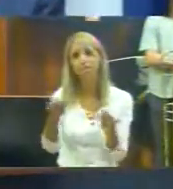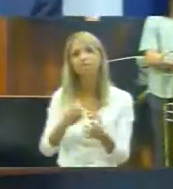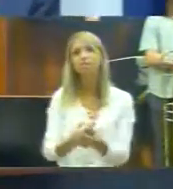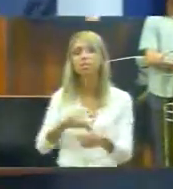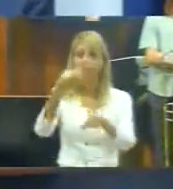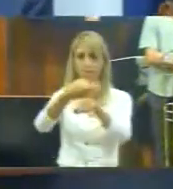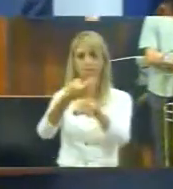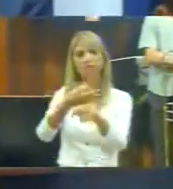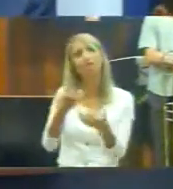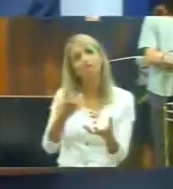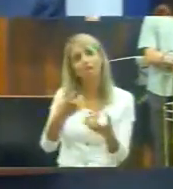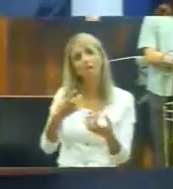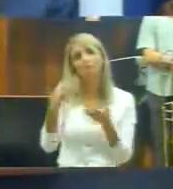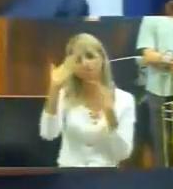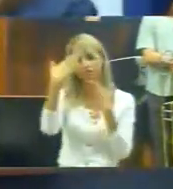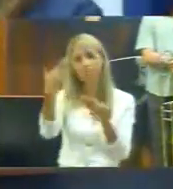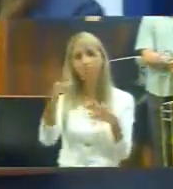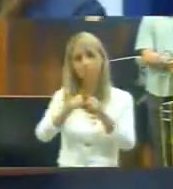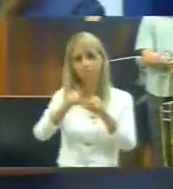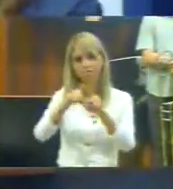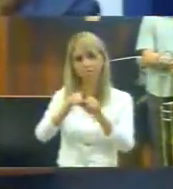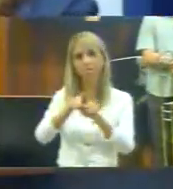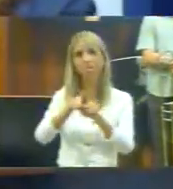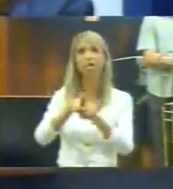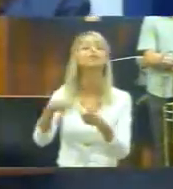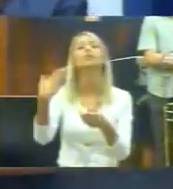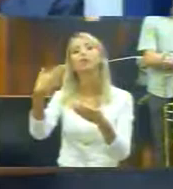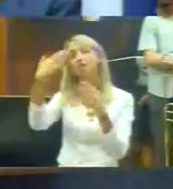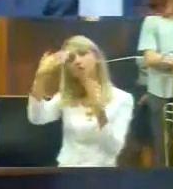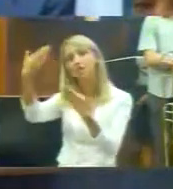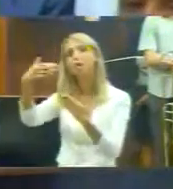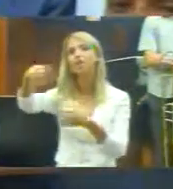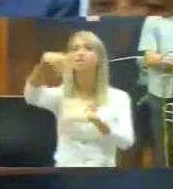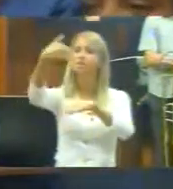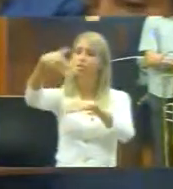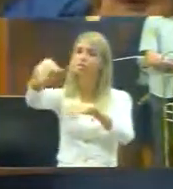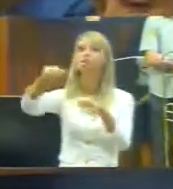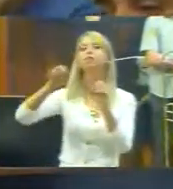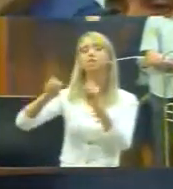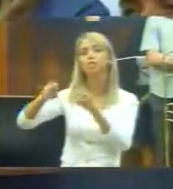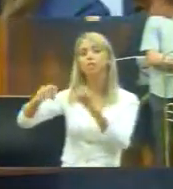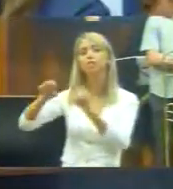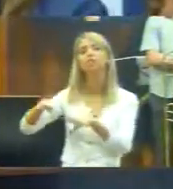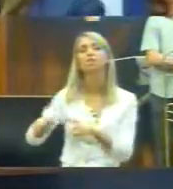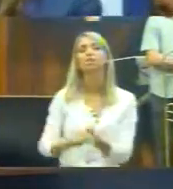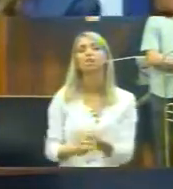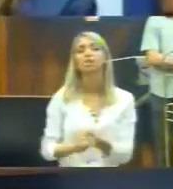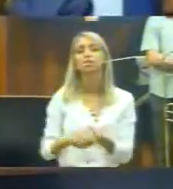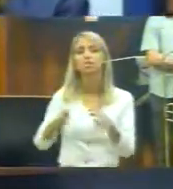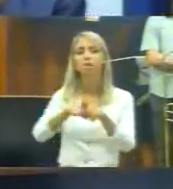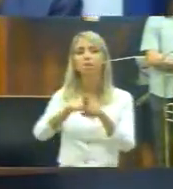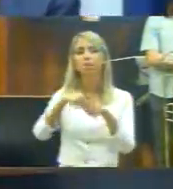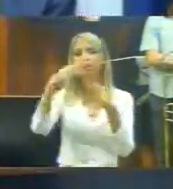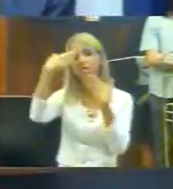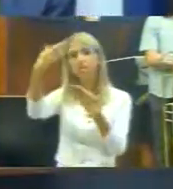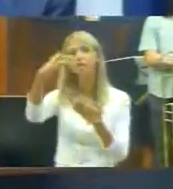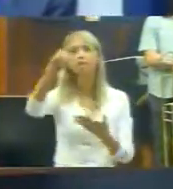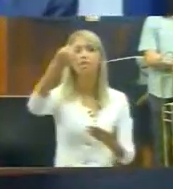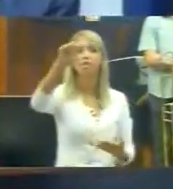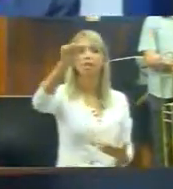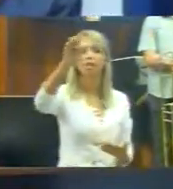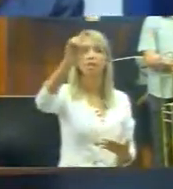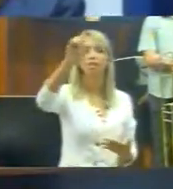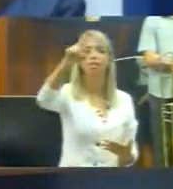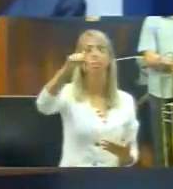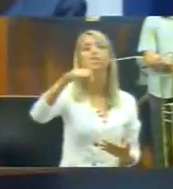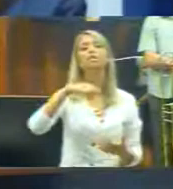que desejaram sucesso a vocês. Quero agradecer ao secretário de Educação, Alessandro Teixeira. Quero agradecer a Daphne Libardi, superintendente